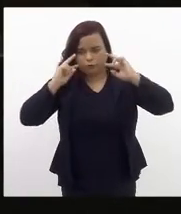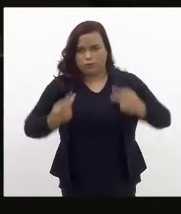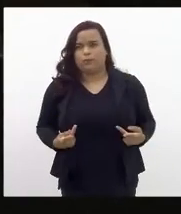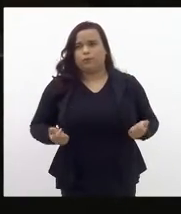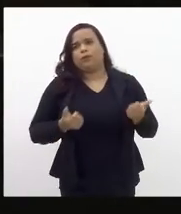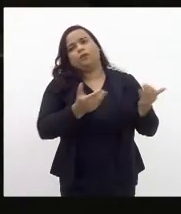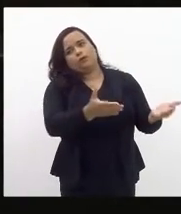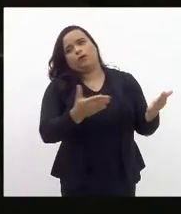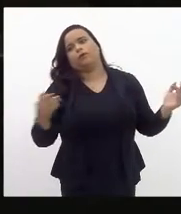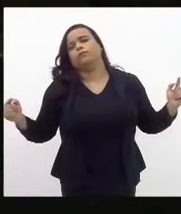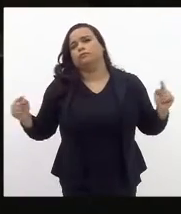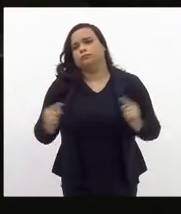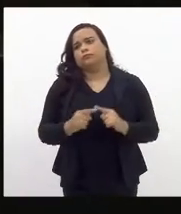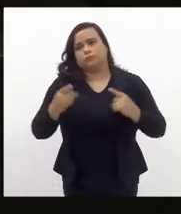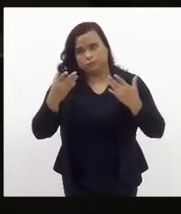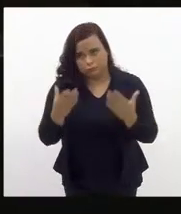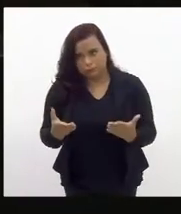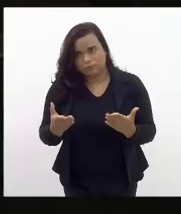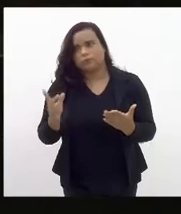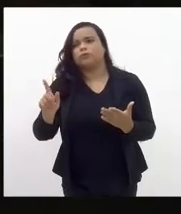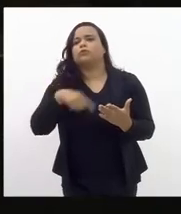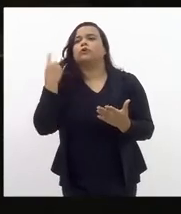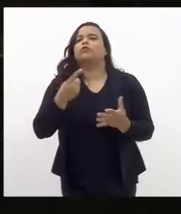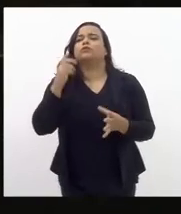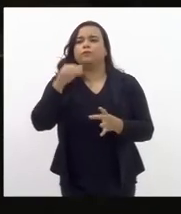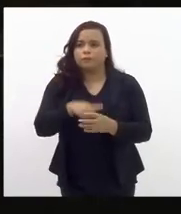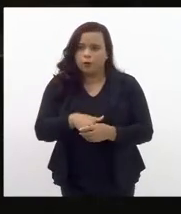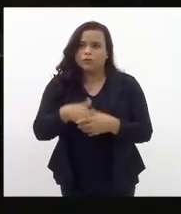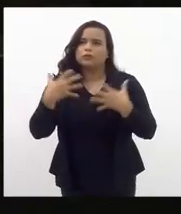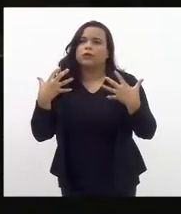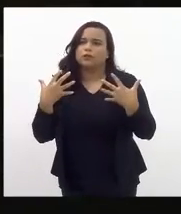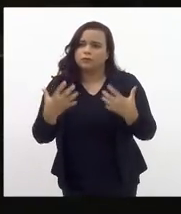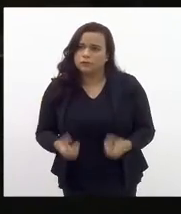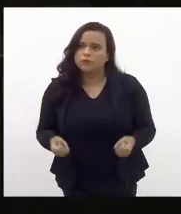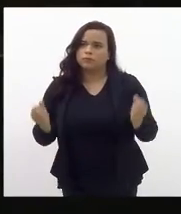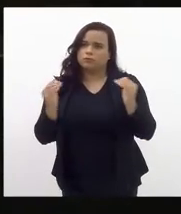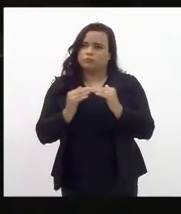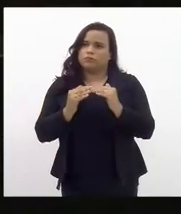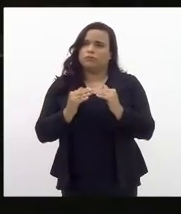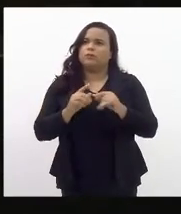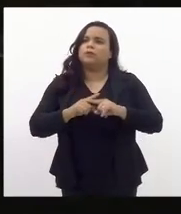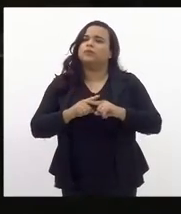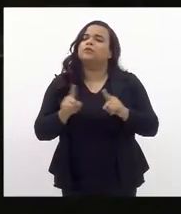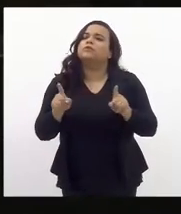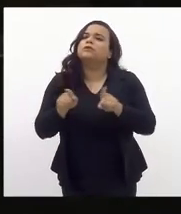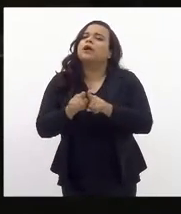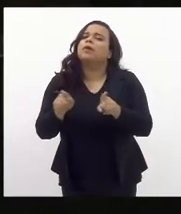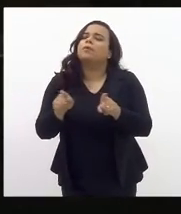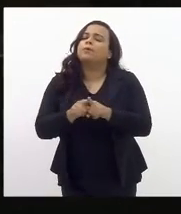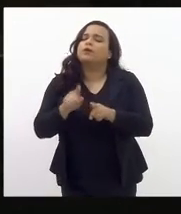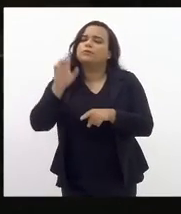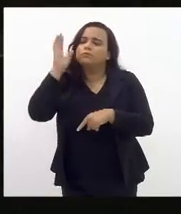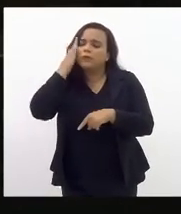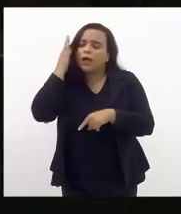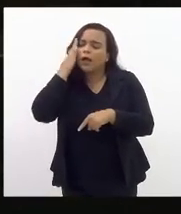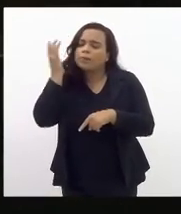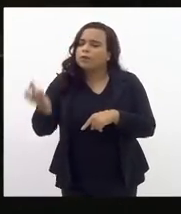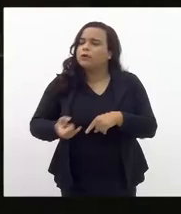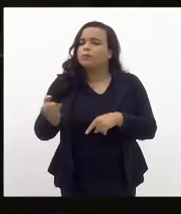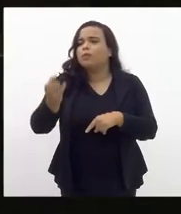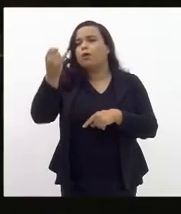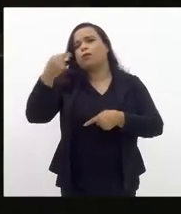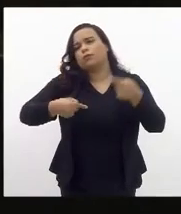nesse sentido, não só votamos favorável, mas como também compreendemos a importância de fazer